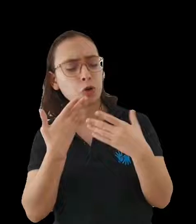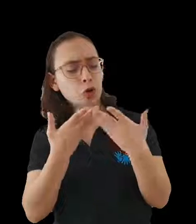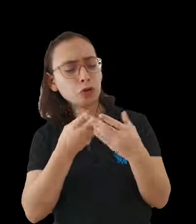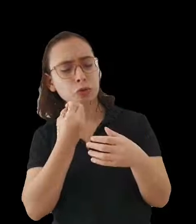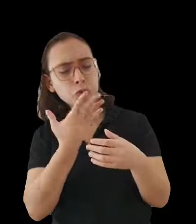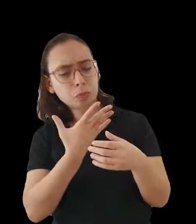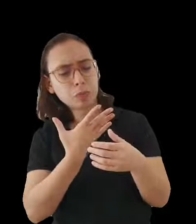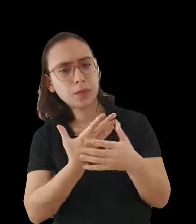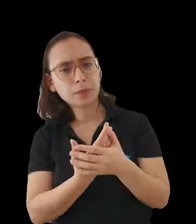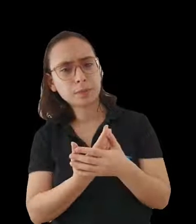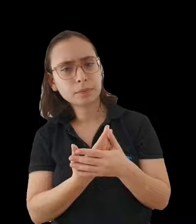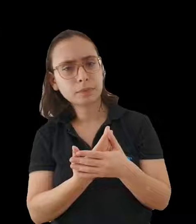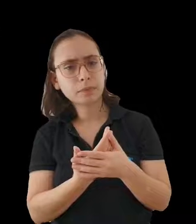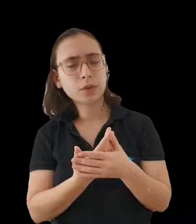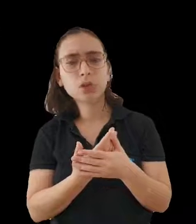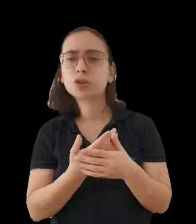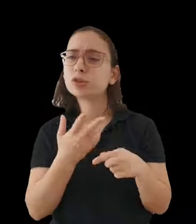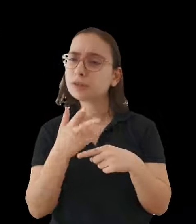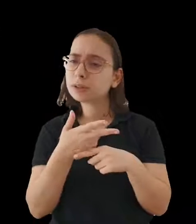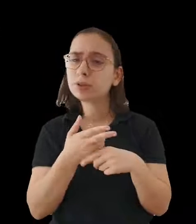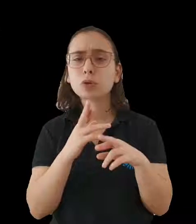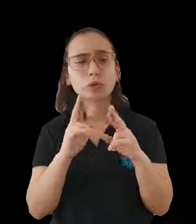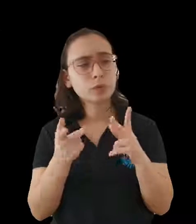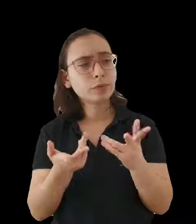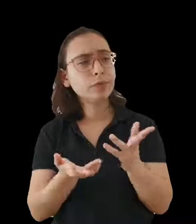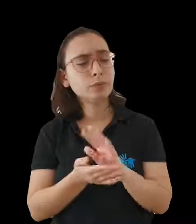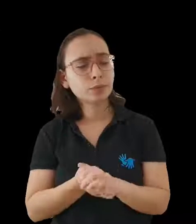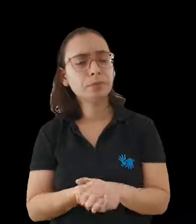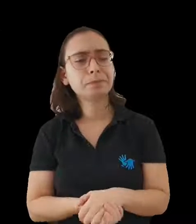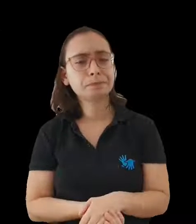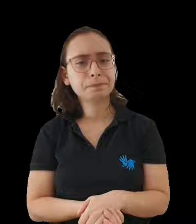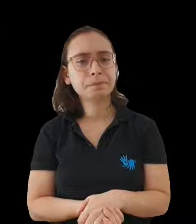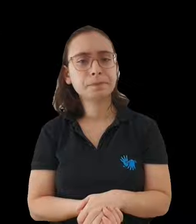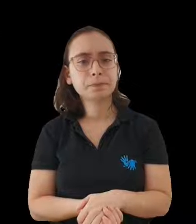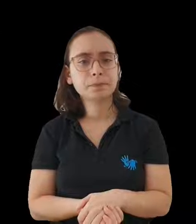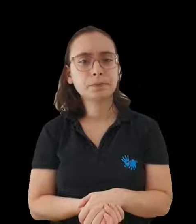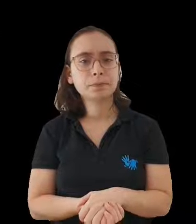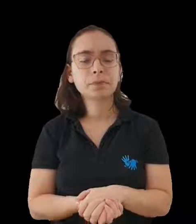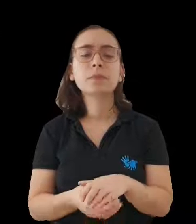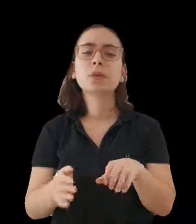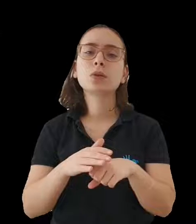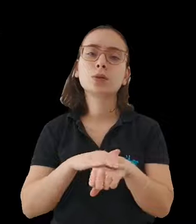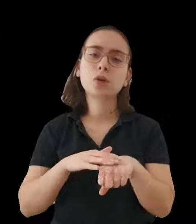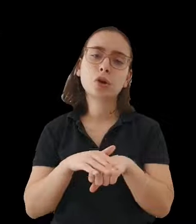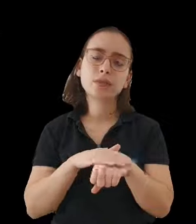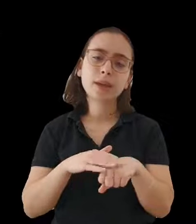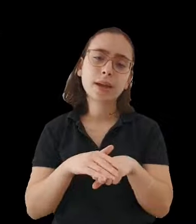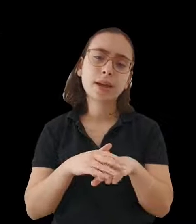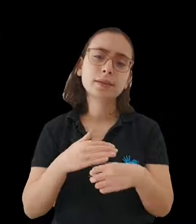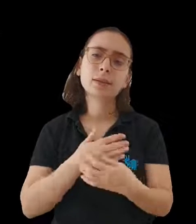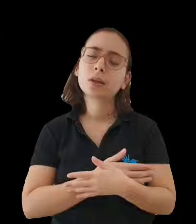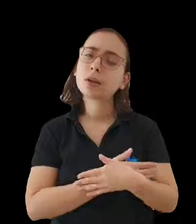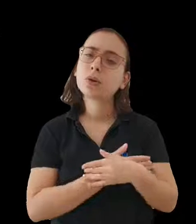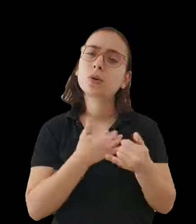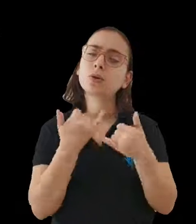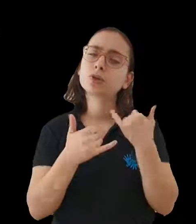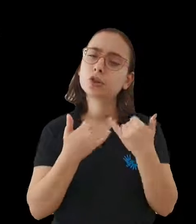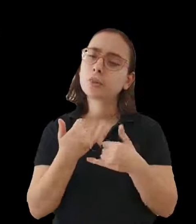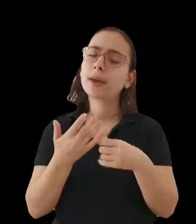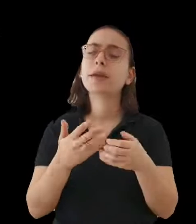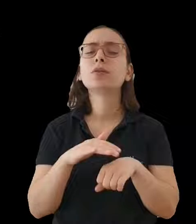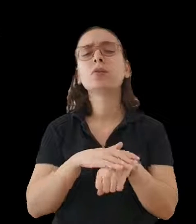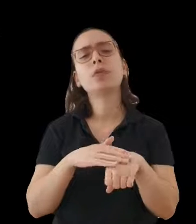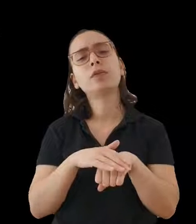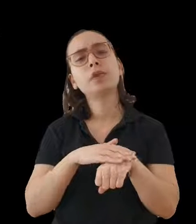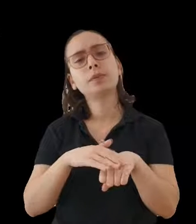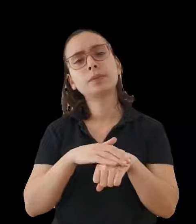fazendo um outro vídeo? Ah, é? Ah, olha lá. Conversem com os bonecos. Quando vocês conversam com os bonecos,